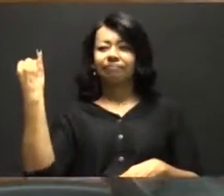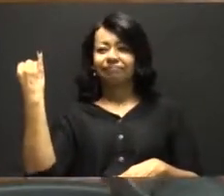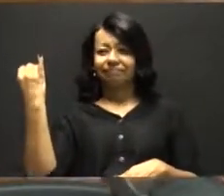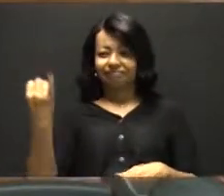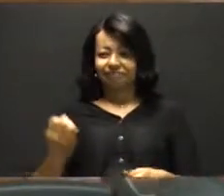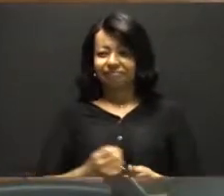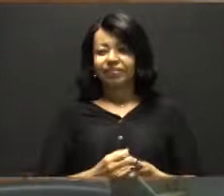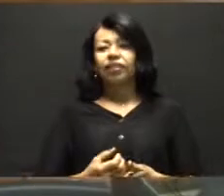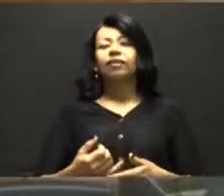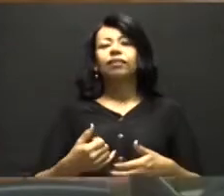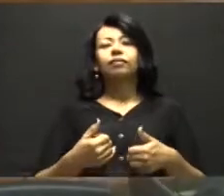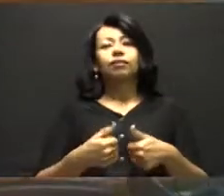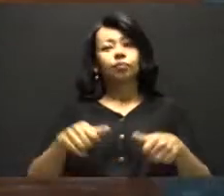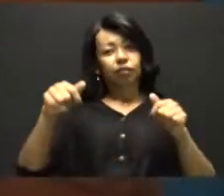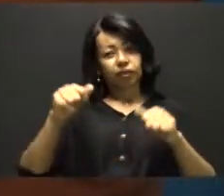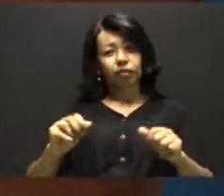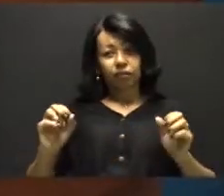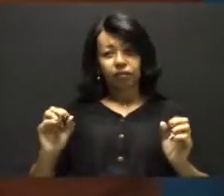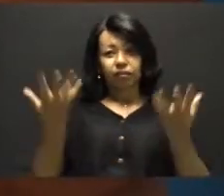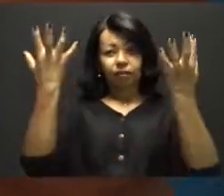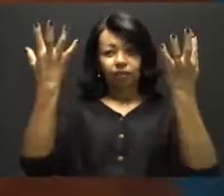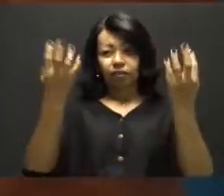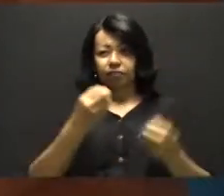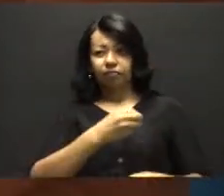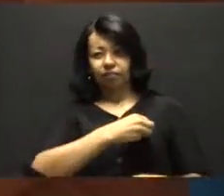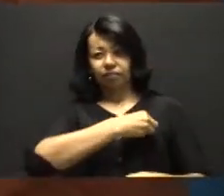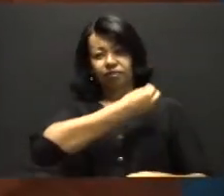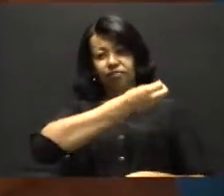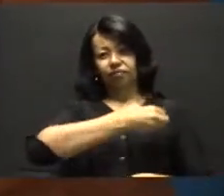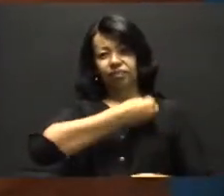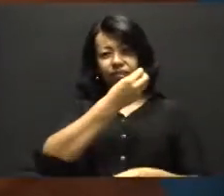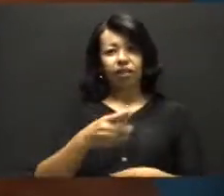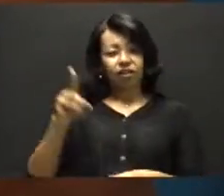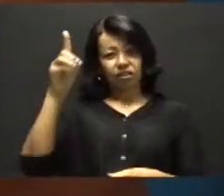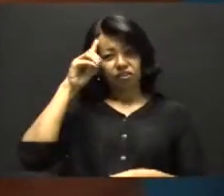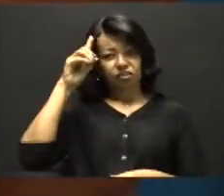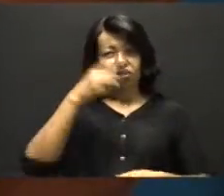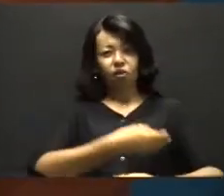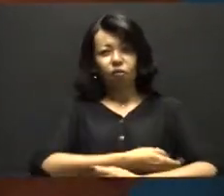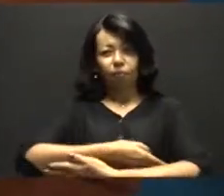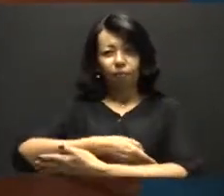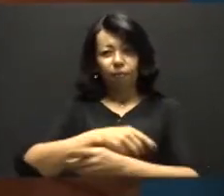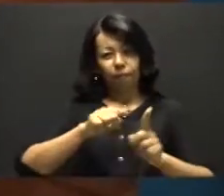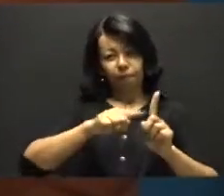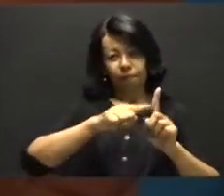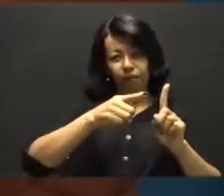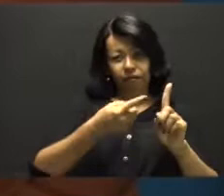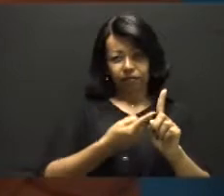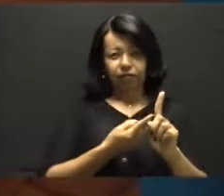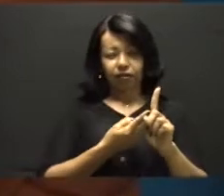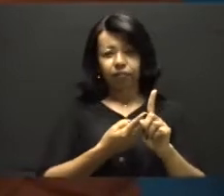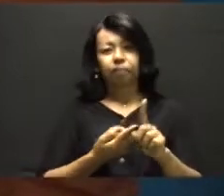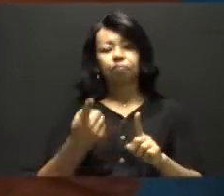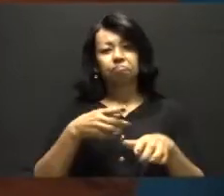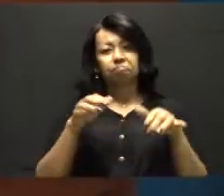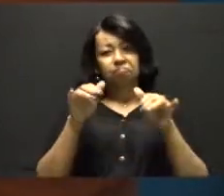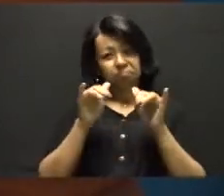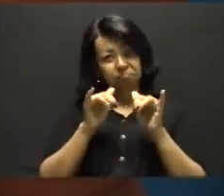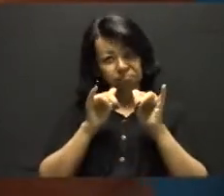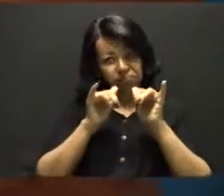estamos aqui para celebrar a vida dia do nascituro nós estamos aqui para promover